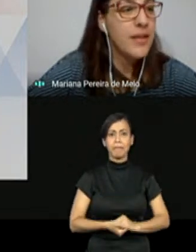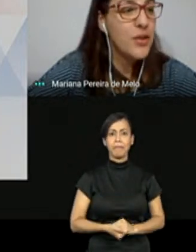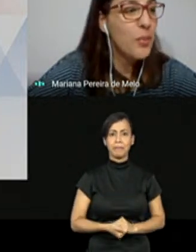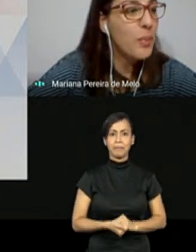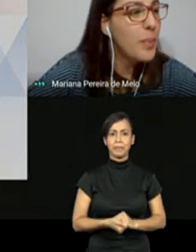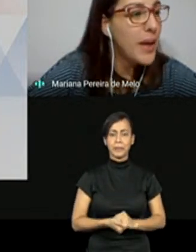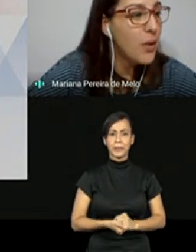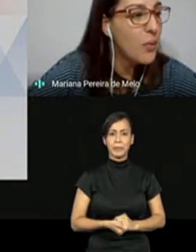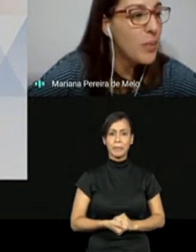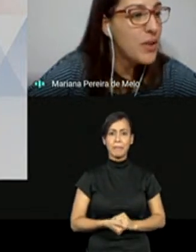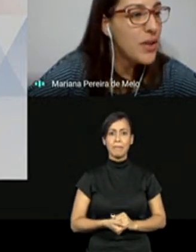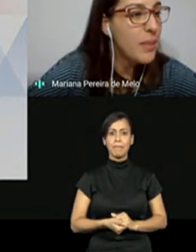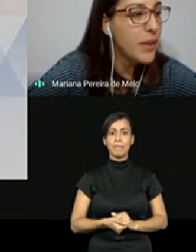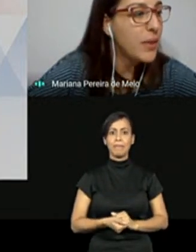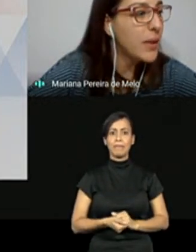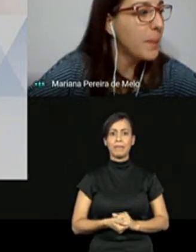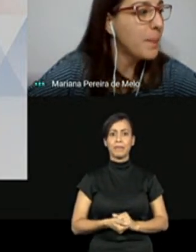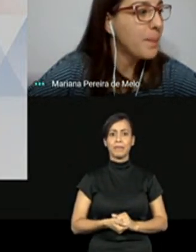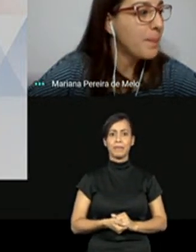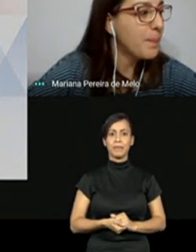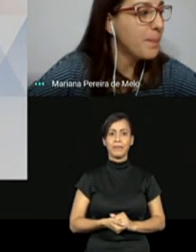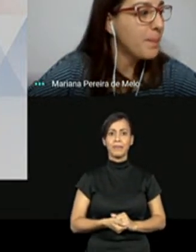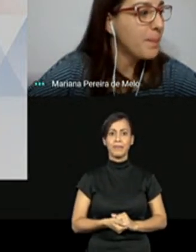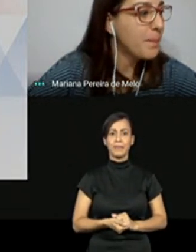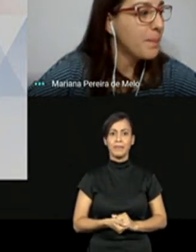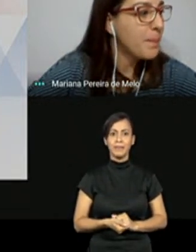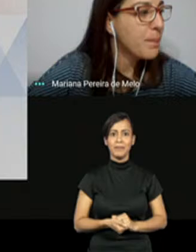Vamos lá, deixa eu parar o compartilhamento aqui.